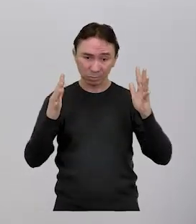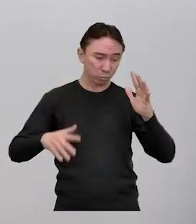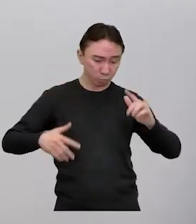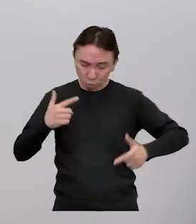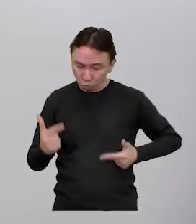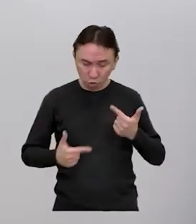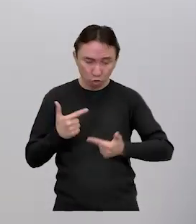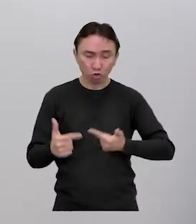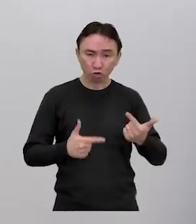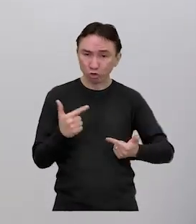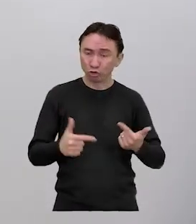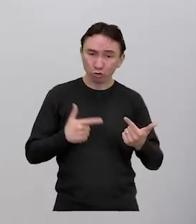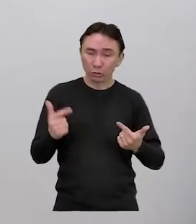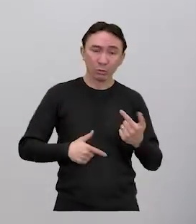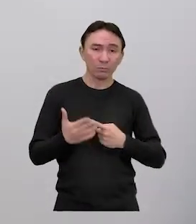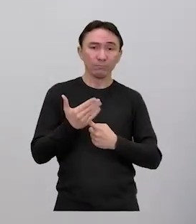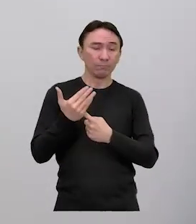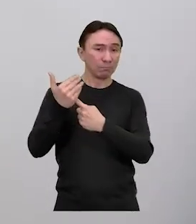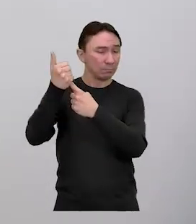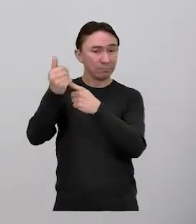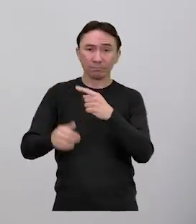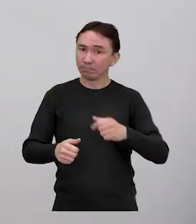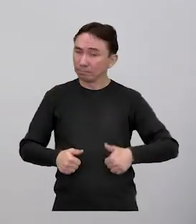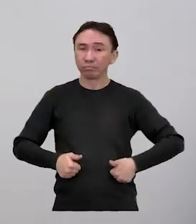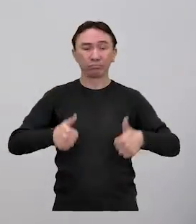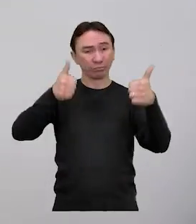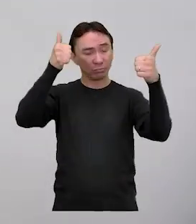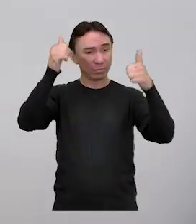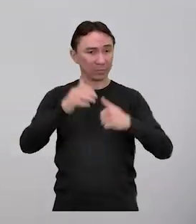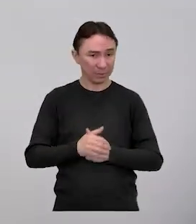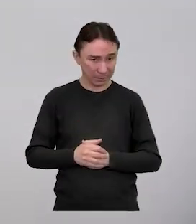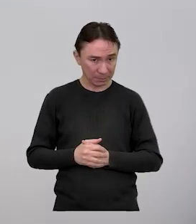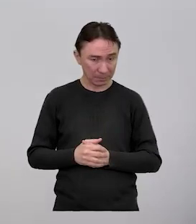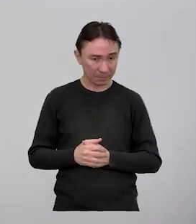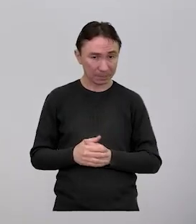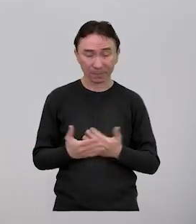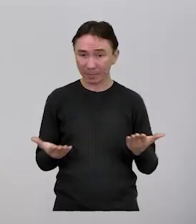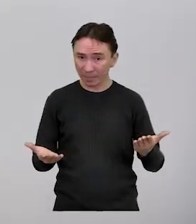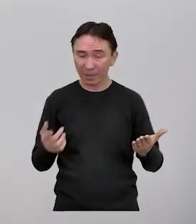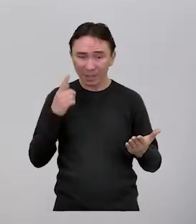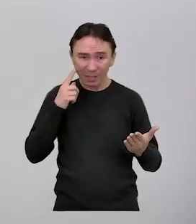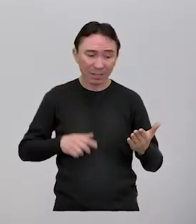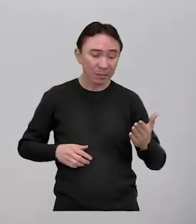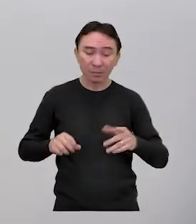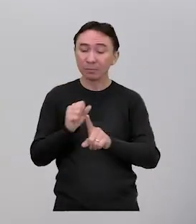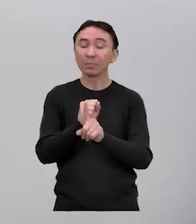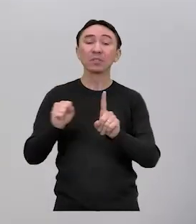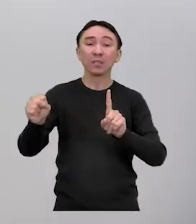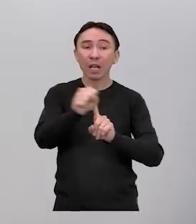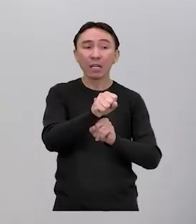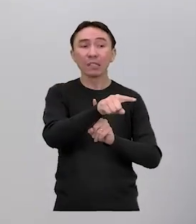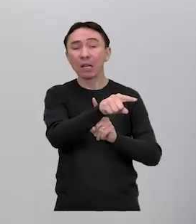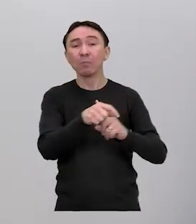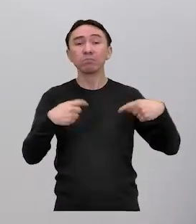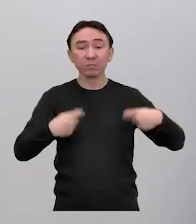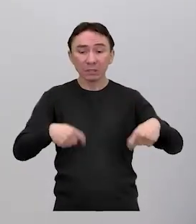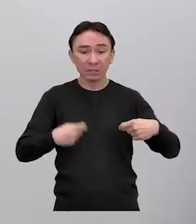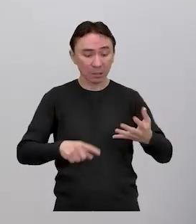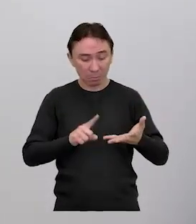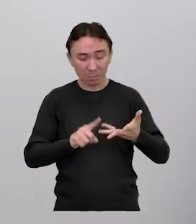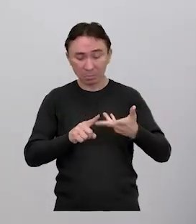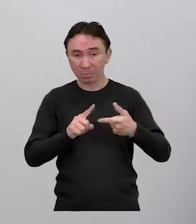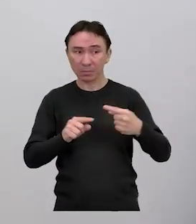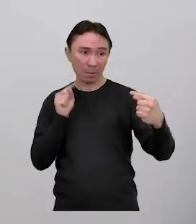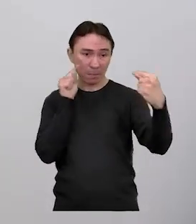obra também ligada nos propósitos da humanidade, aquilo que a sociedade precisa, as soluções que ela precisa, isso também é